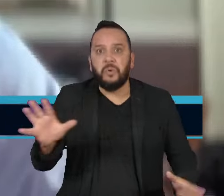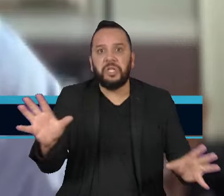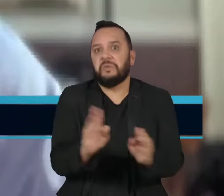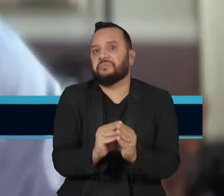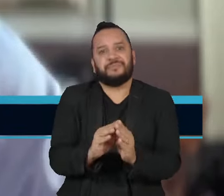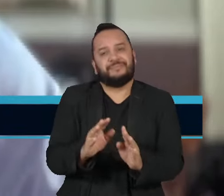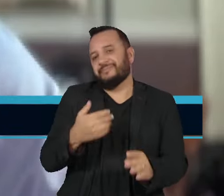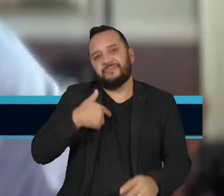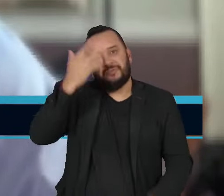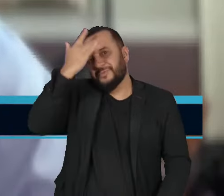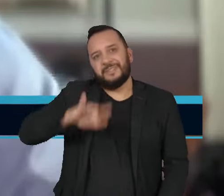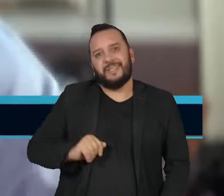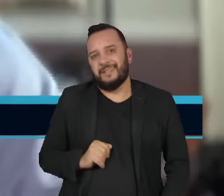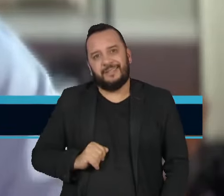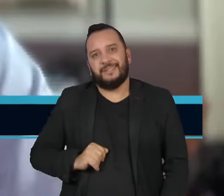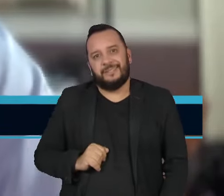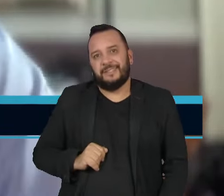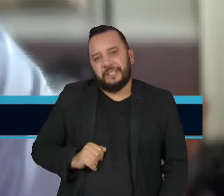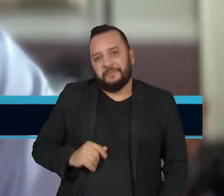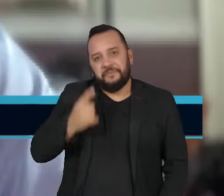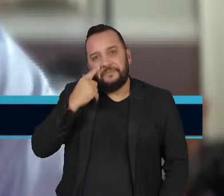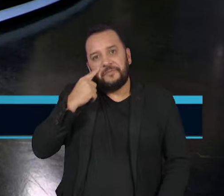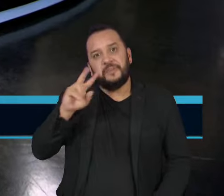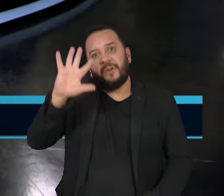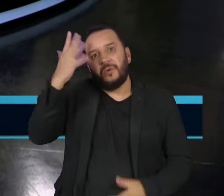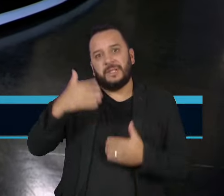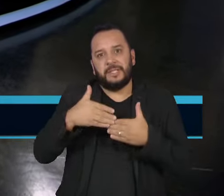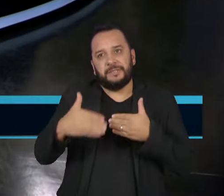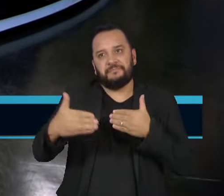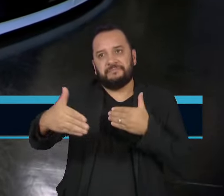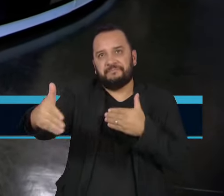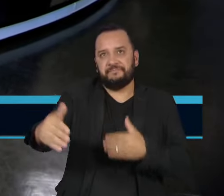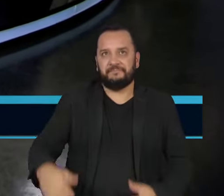4 meses das eleições é um pouco precipitada. Pondé.